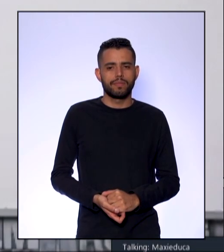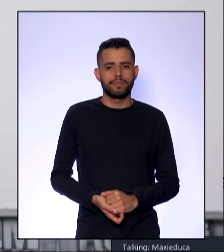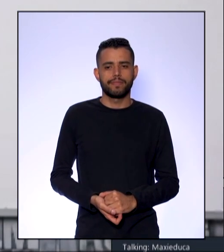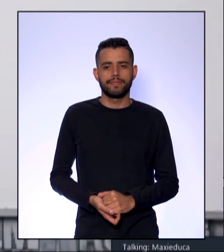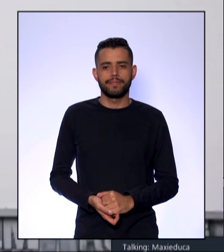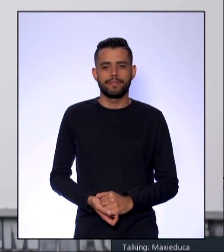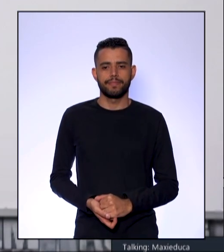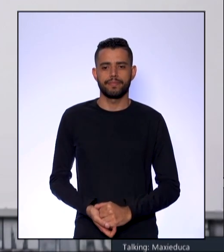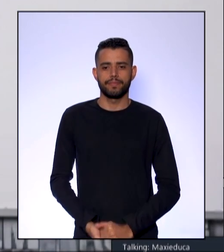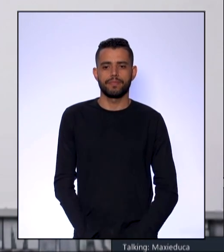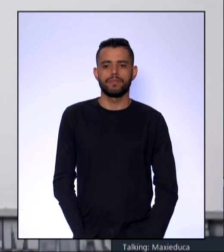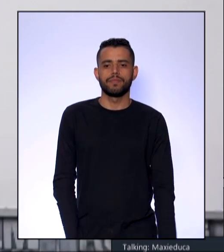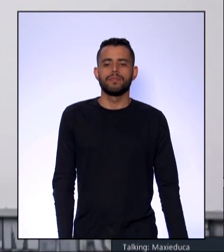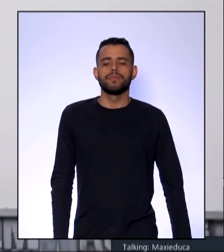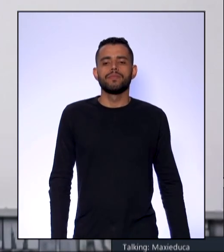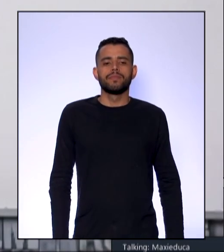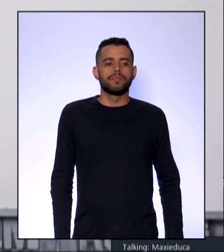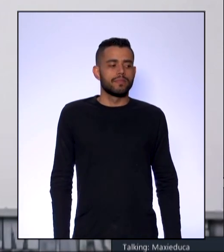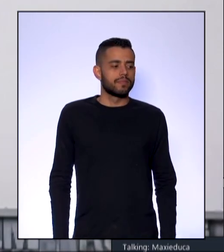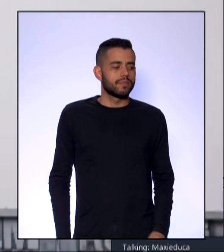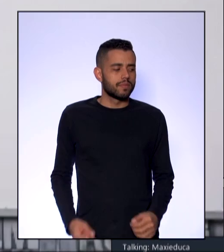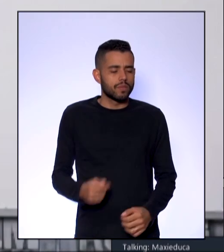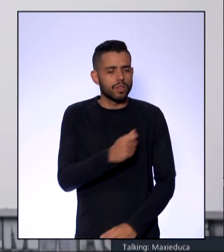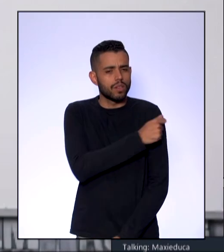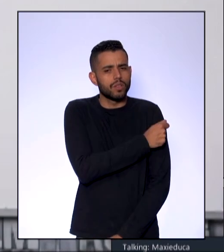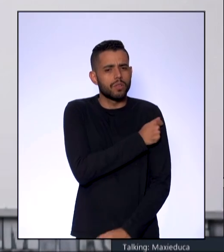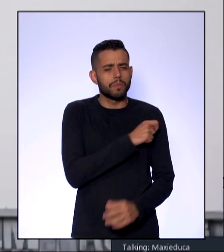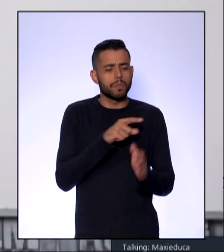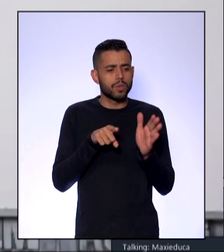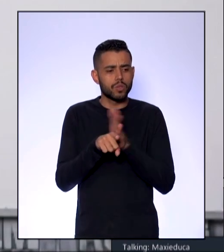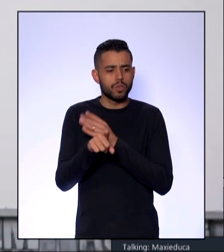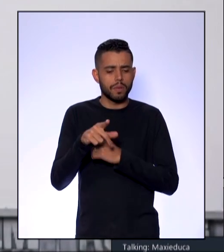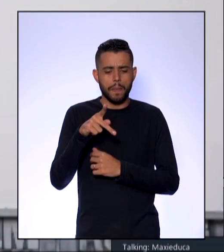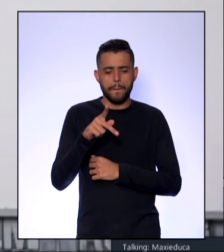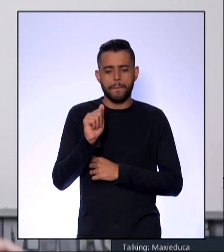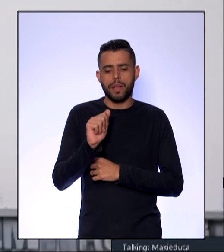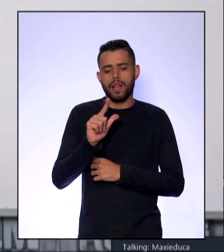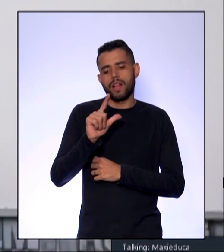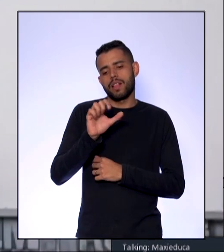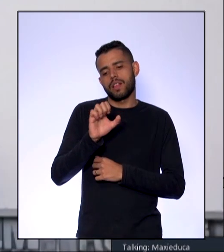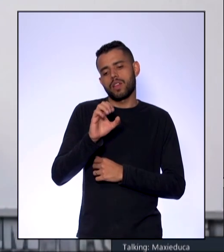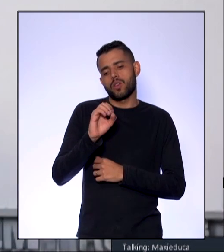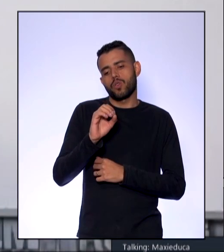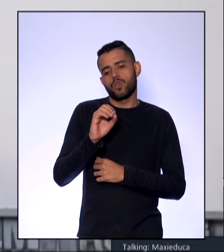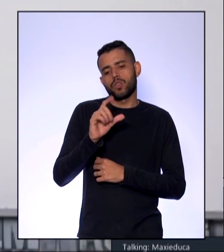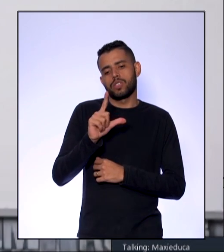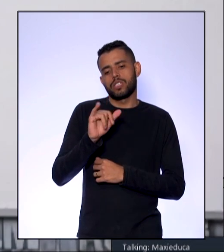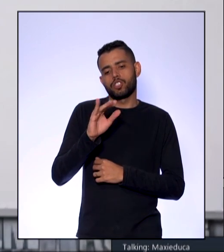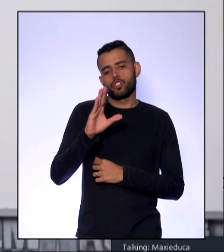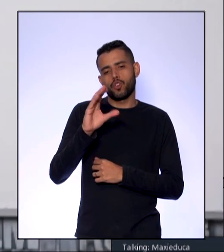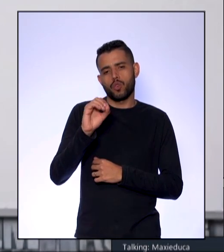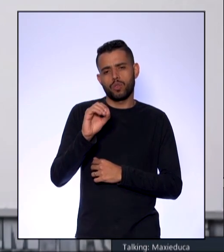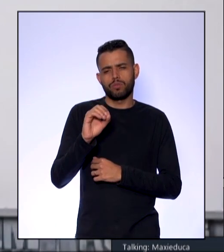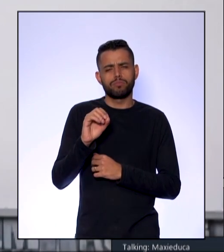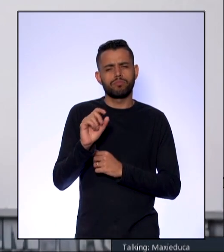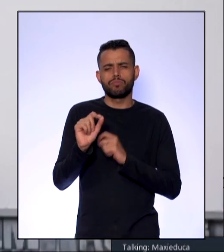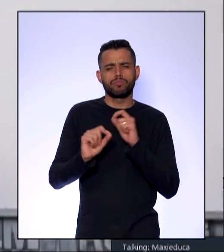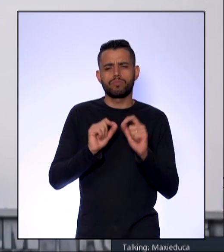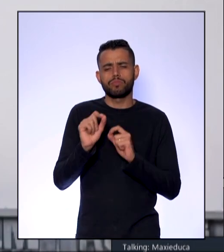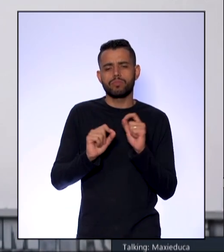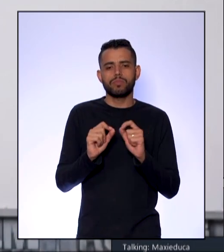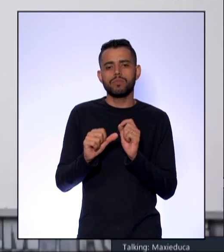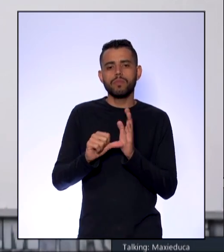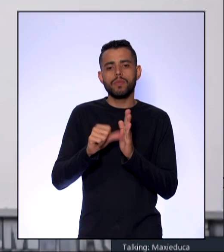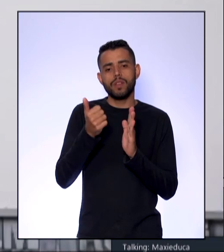né? O aluno perguntou ali o que era o Paleolítico. Paleolítico é a primeira